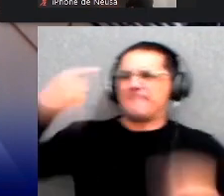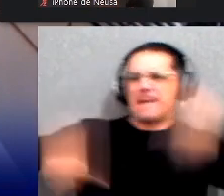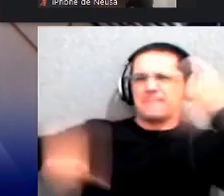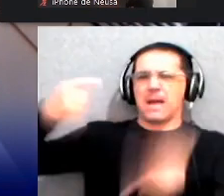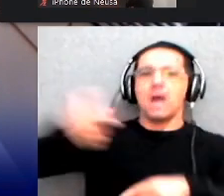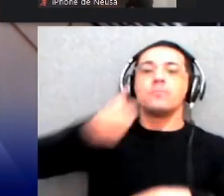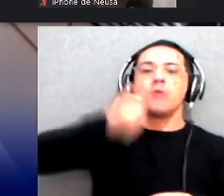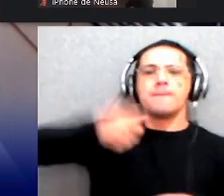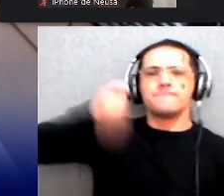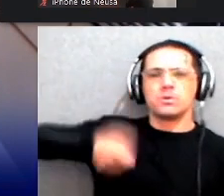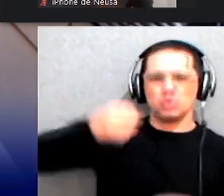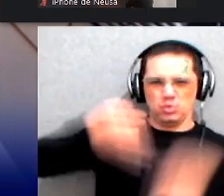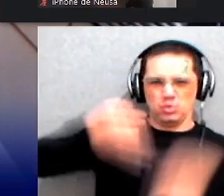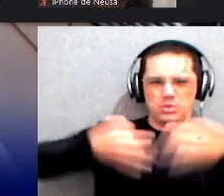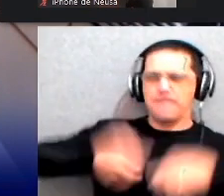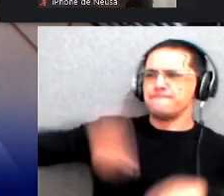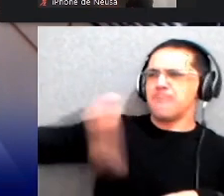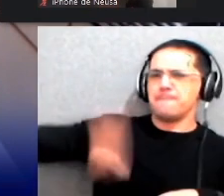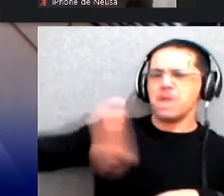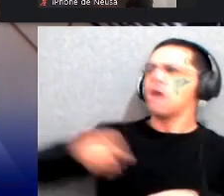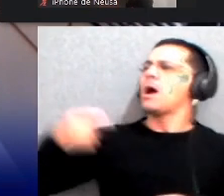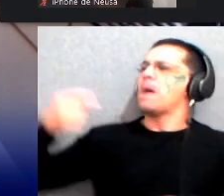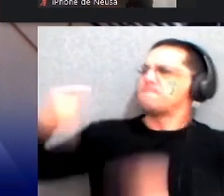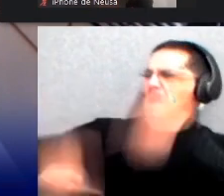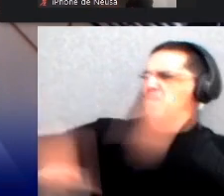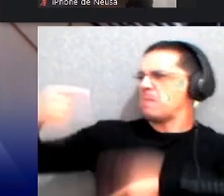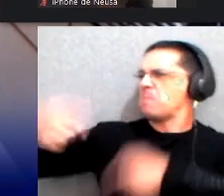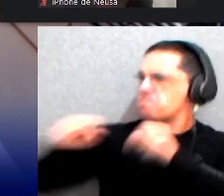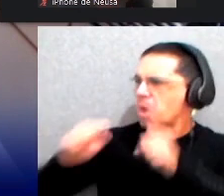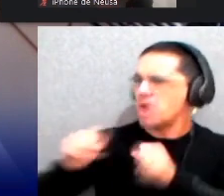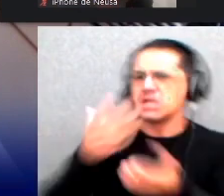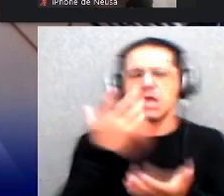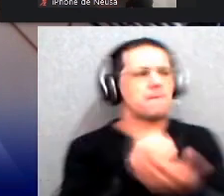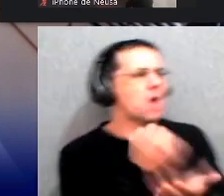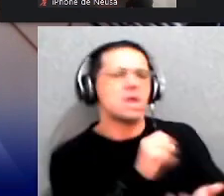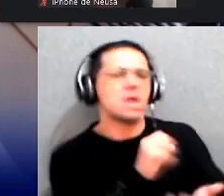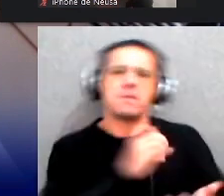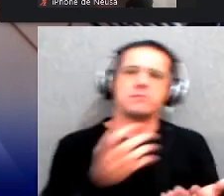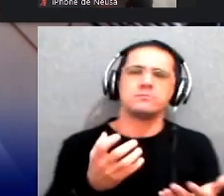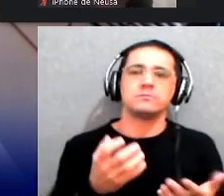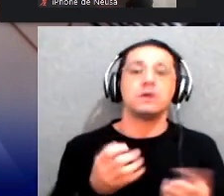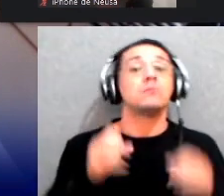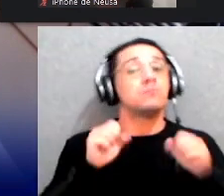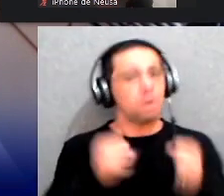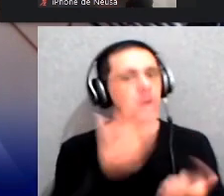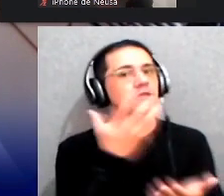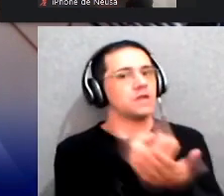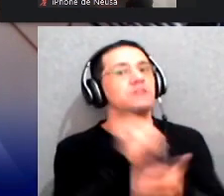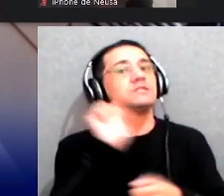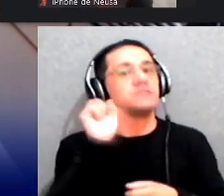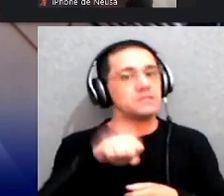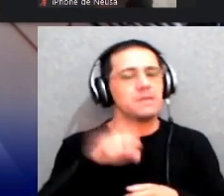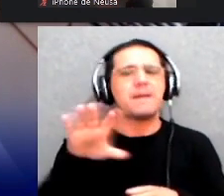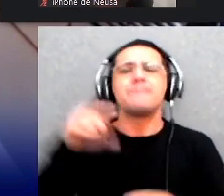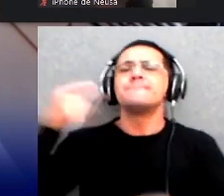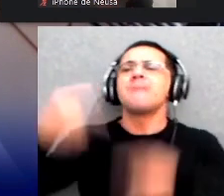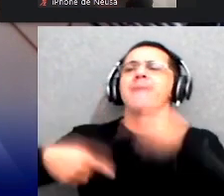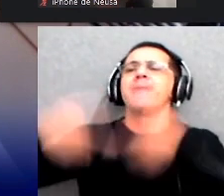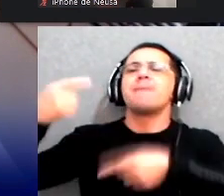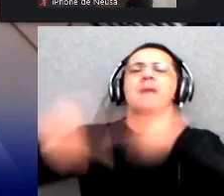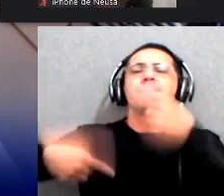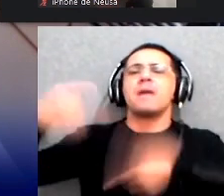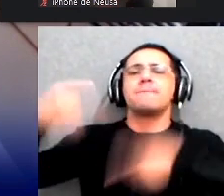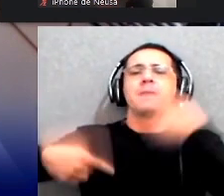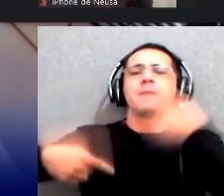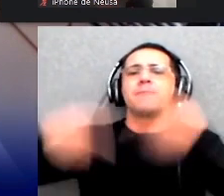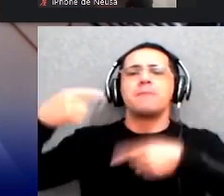sobre a publicidade, se pode gravar ou não. Ele pode gravar, sim. Só que nesse ponto, eles discutem, e não aparece ninguém.